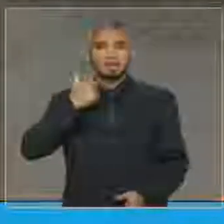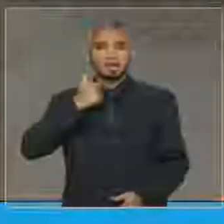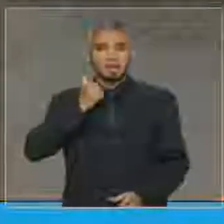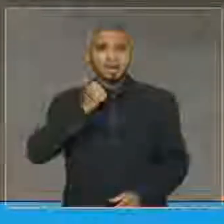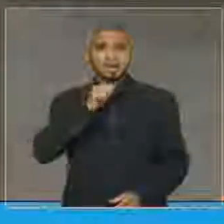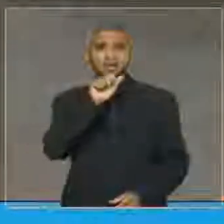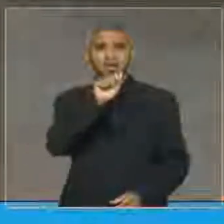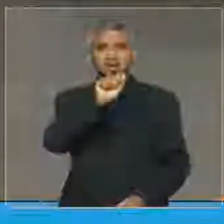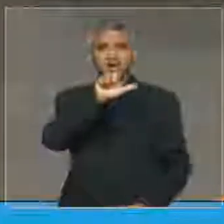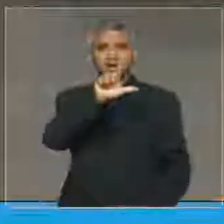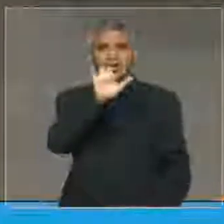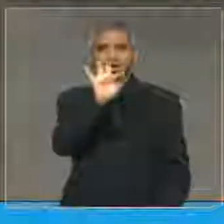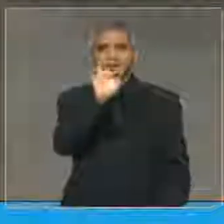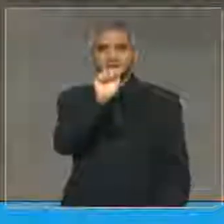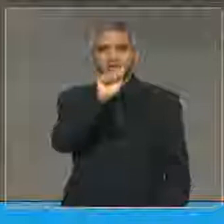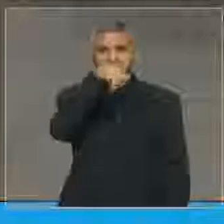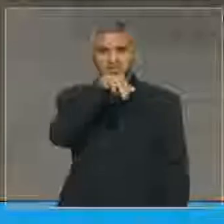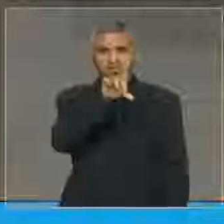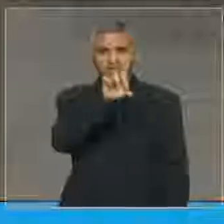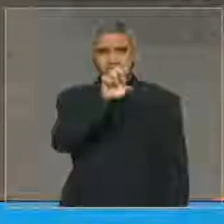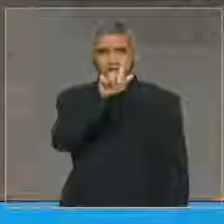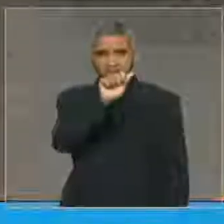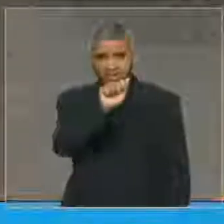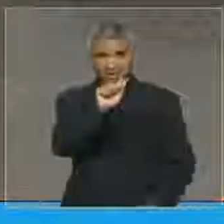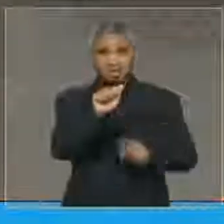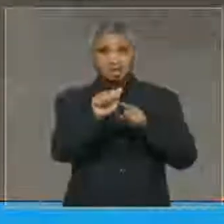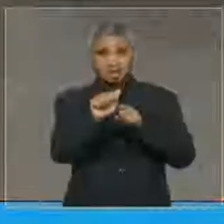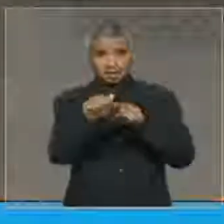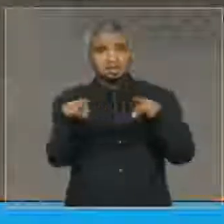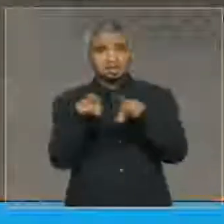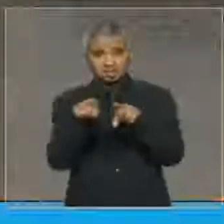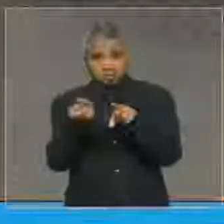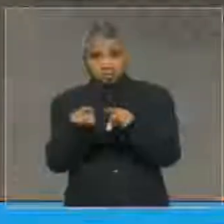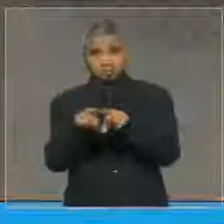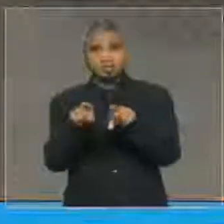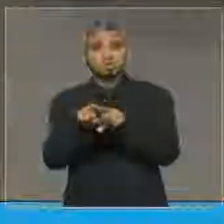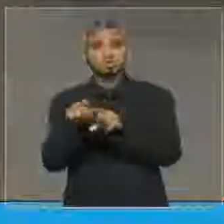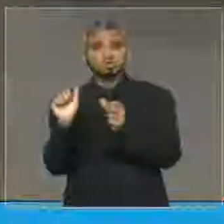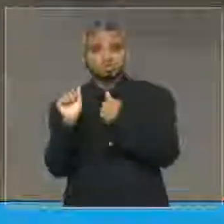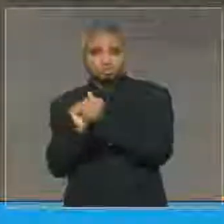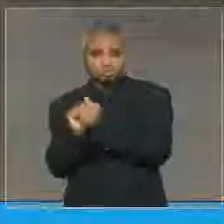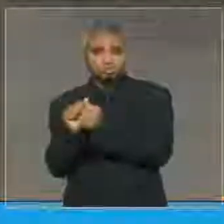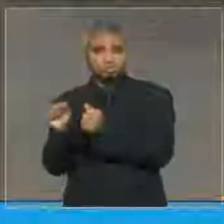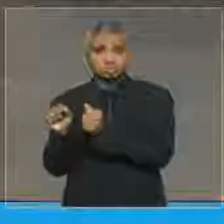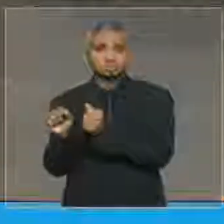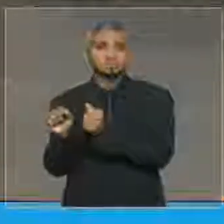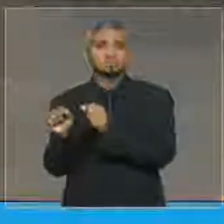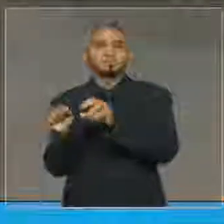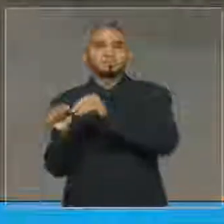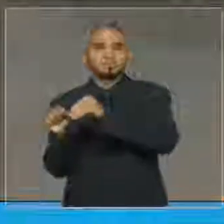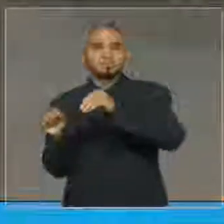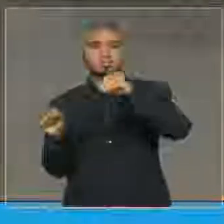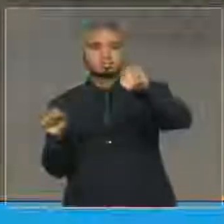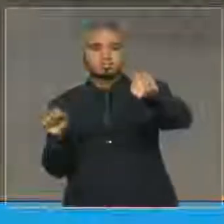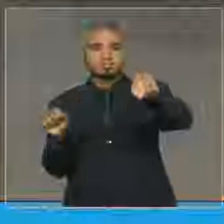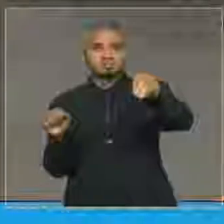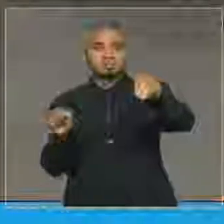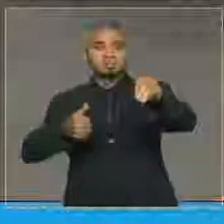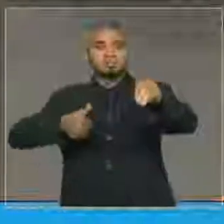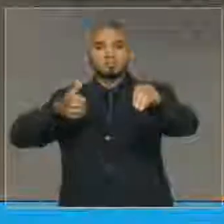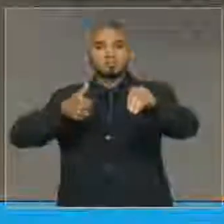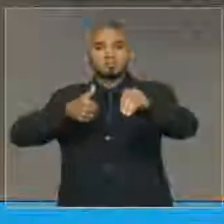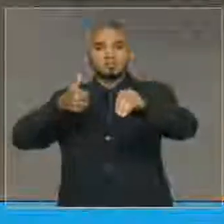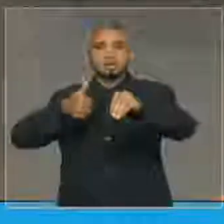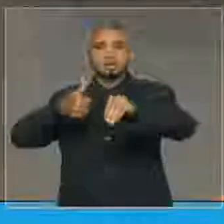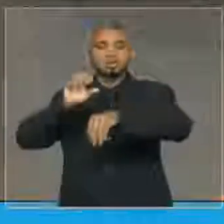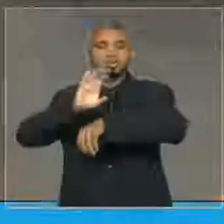posto de membro-presidente do Conselho de Contribuintes para Assuntos Aduaneiros, saído daqui, da primeira turma de Economia